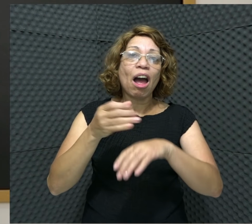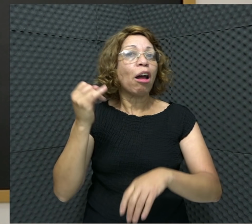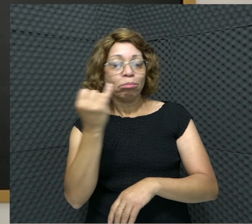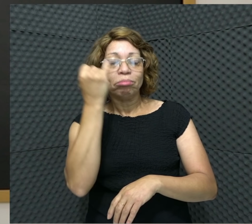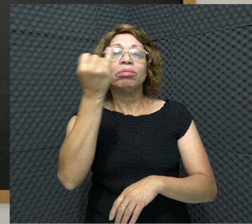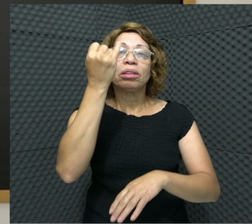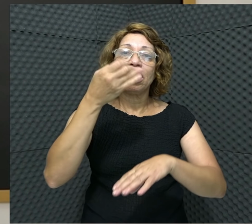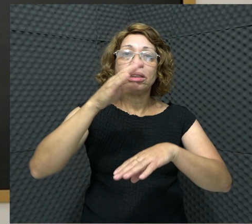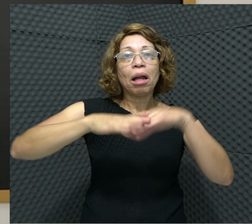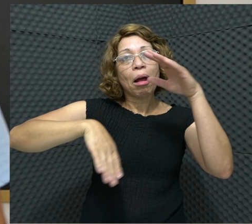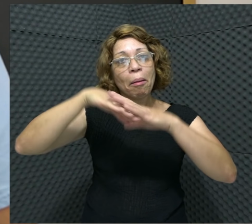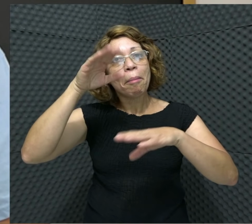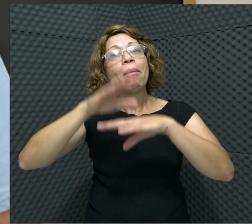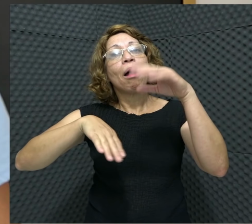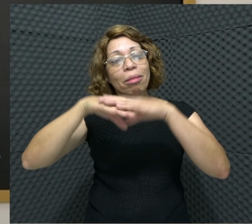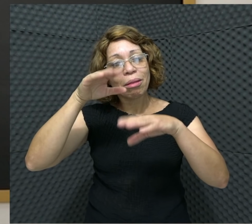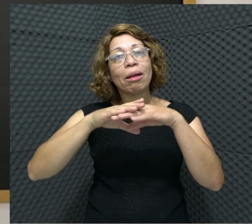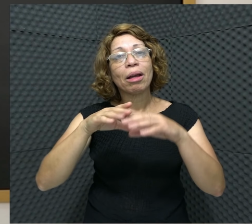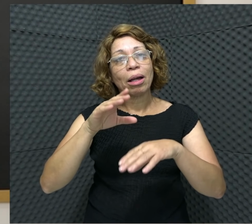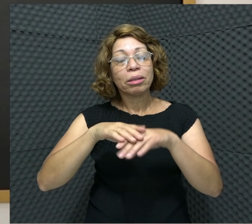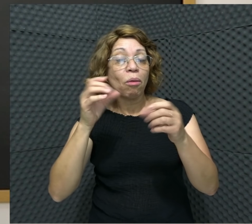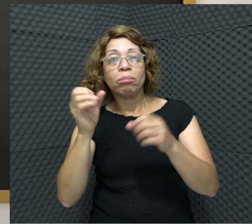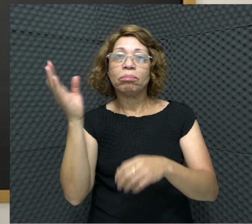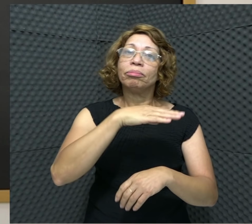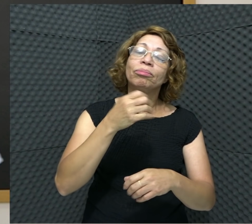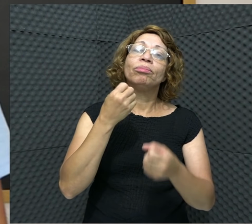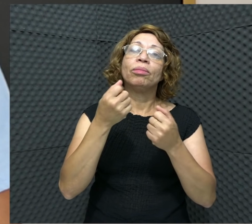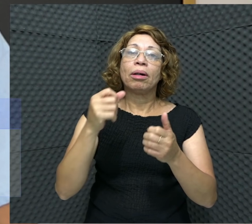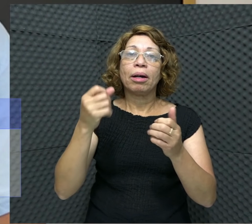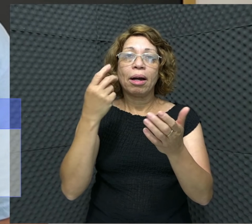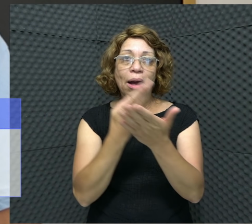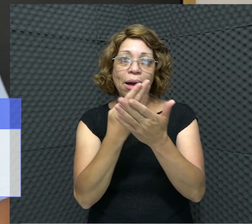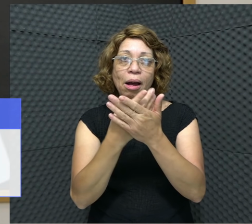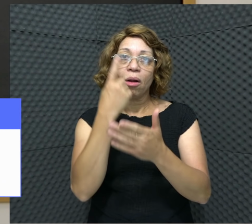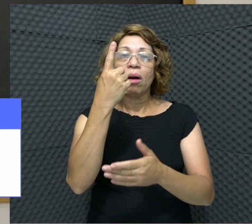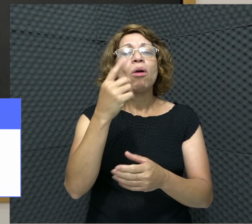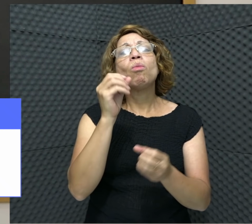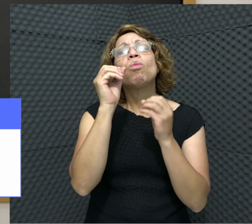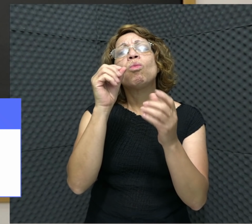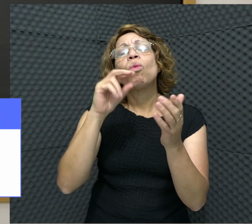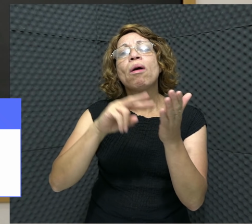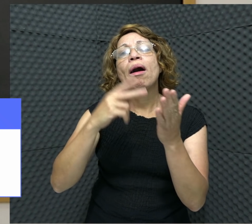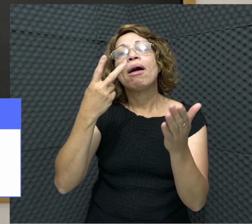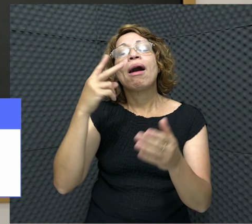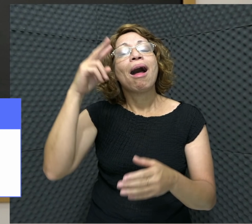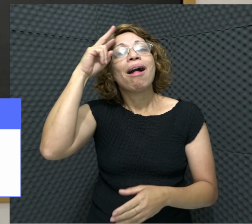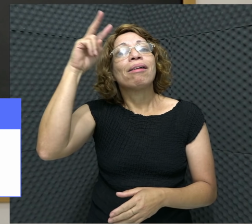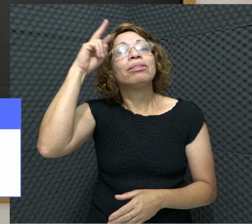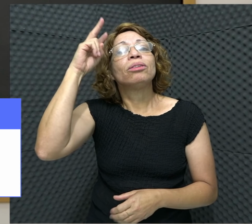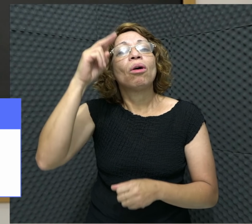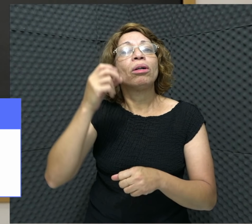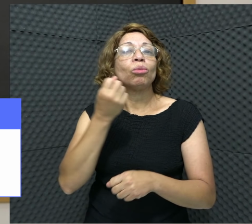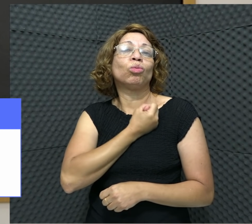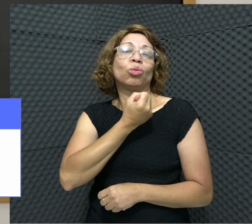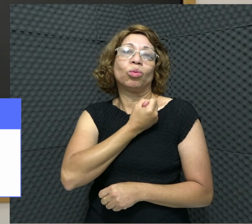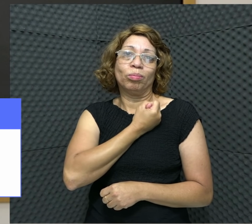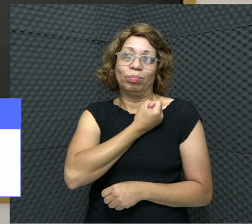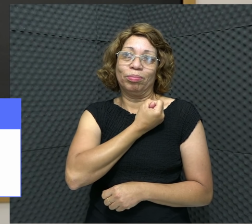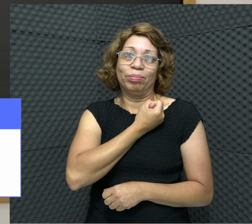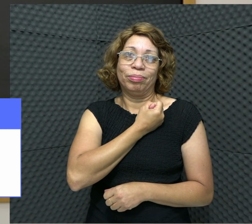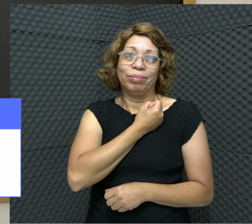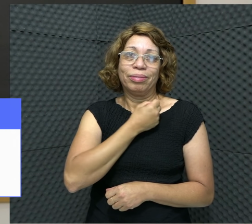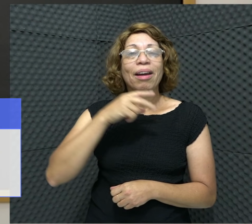praticar. Mas para não perder tempo, vamos lá então. Aula 1, a história dos números. Bom, na aula